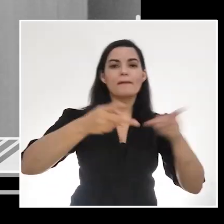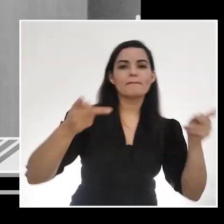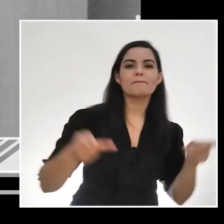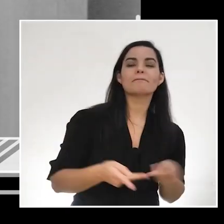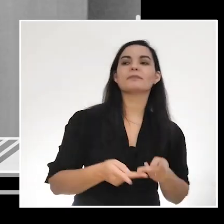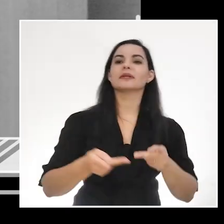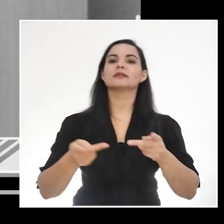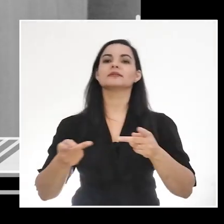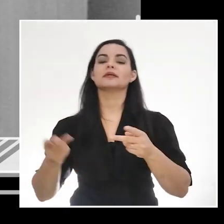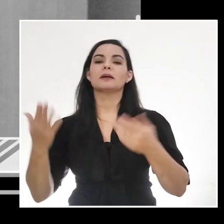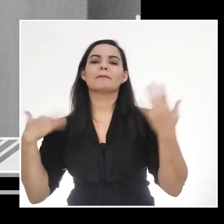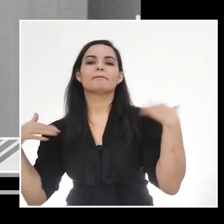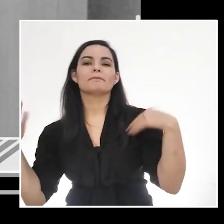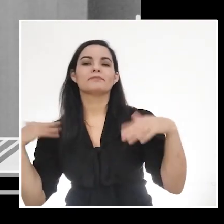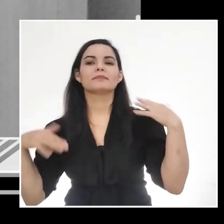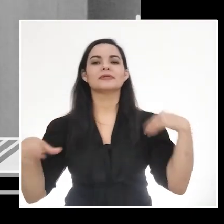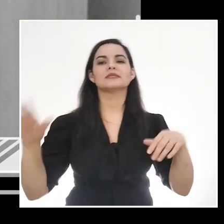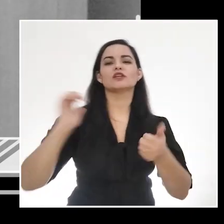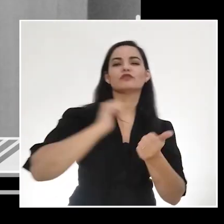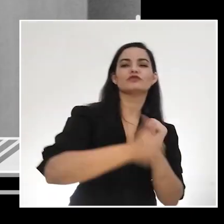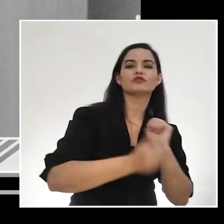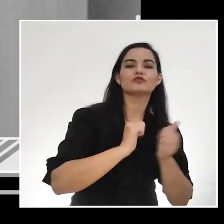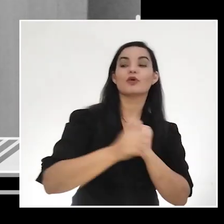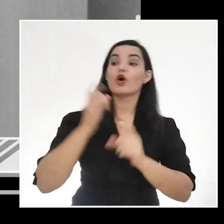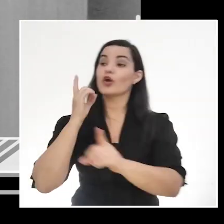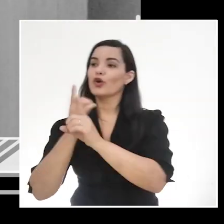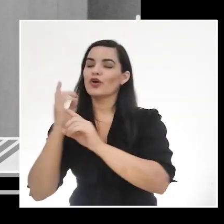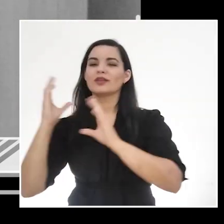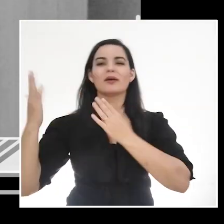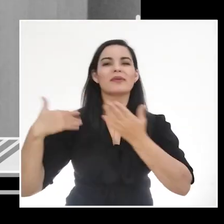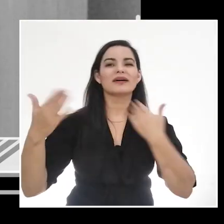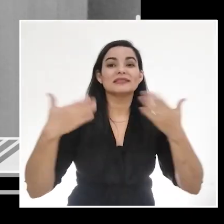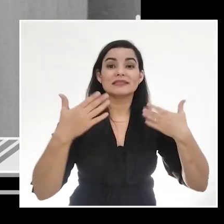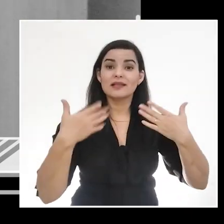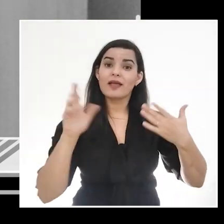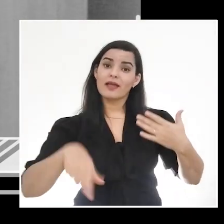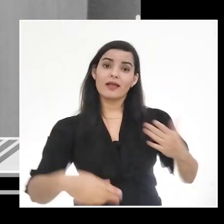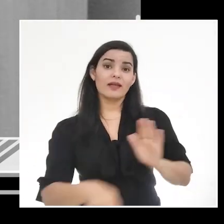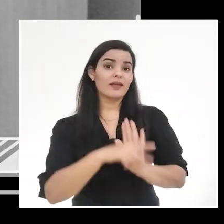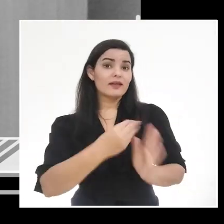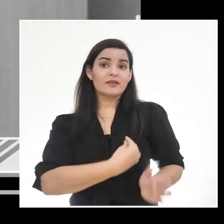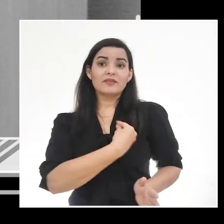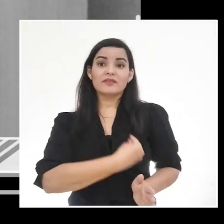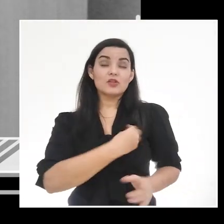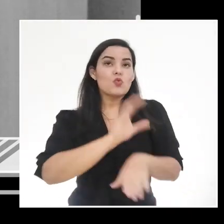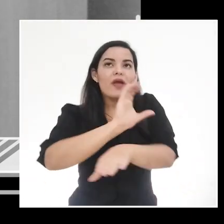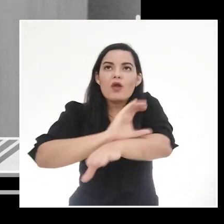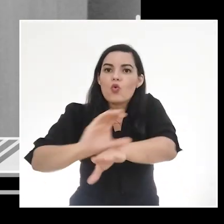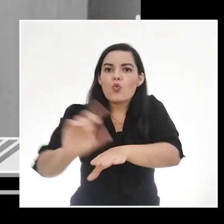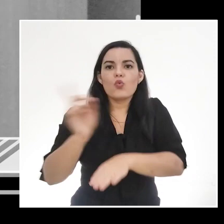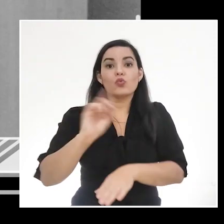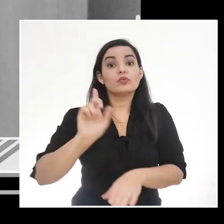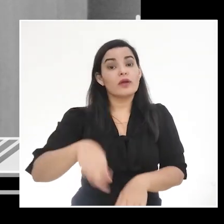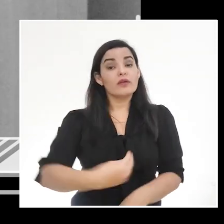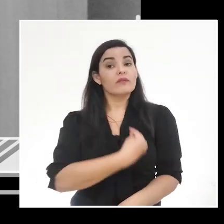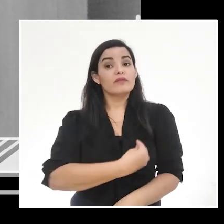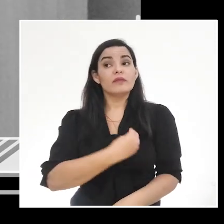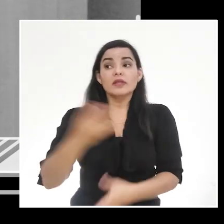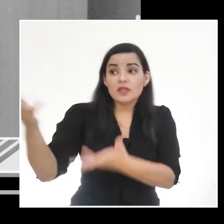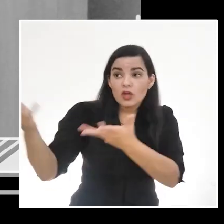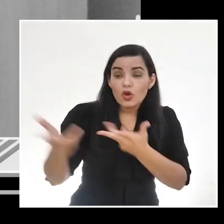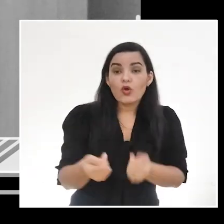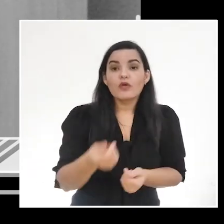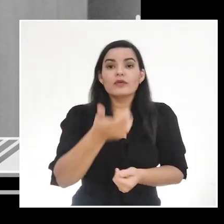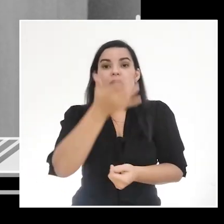ter sorvete, tem que ter pizza, tem que ter passeio, tem que ter futebol, tem que ter encontros, tem que ter bate-papo,